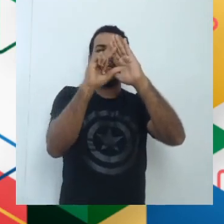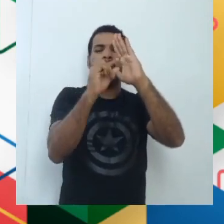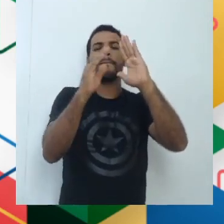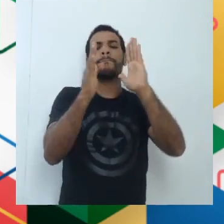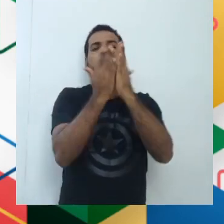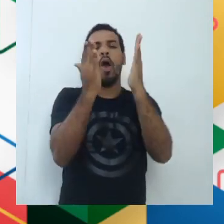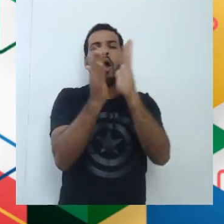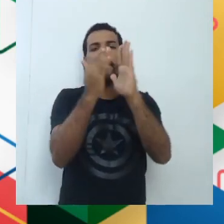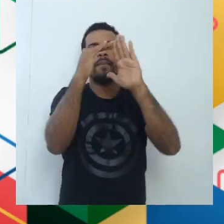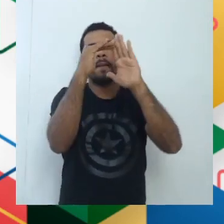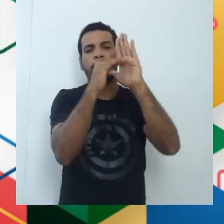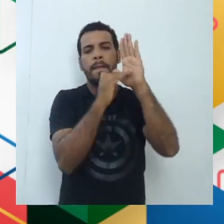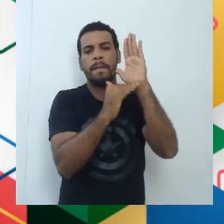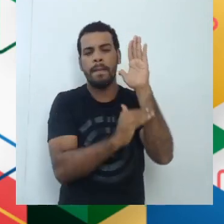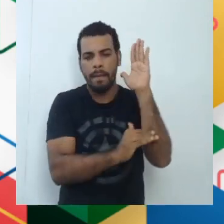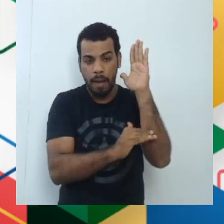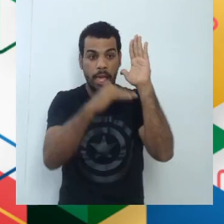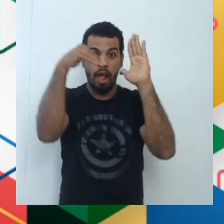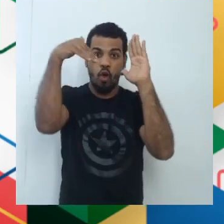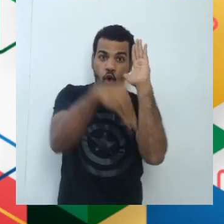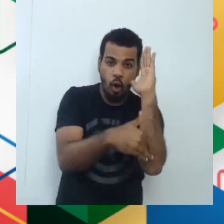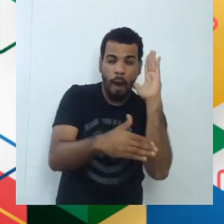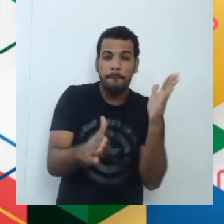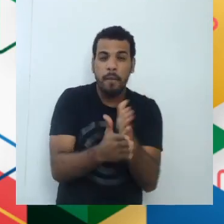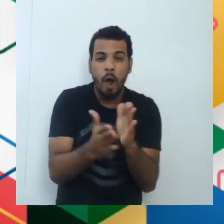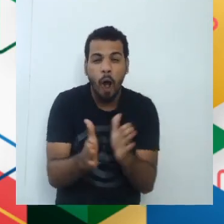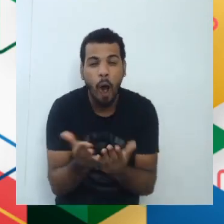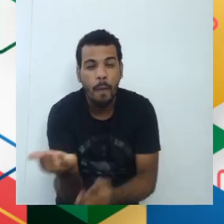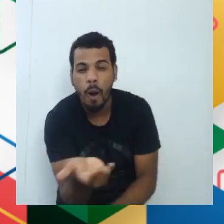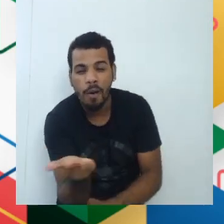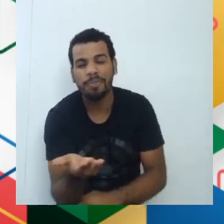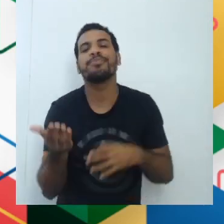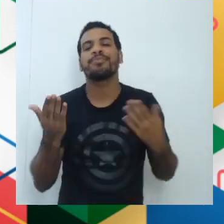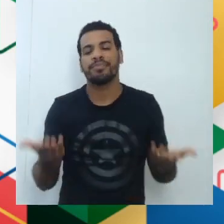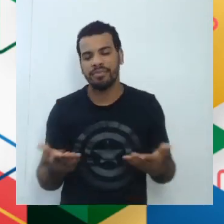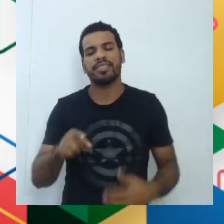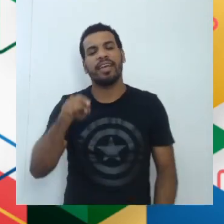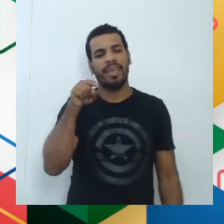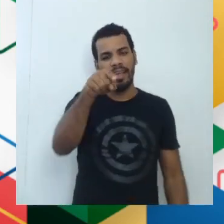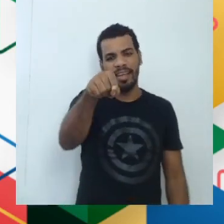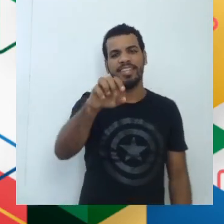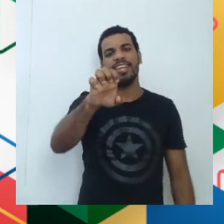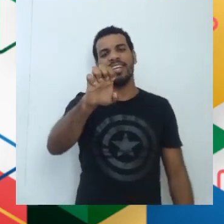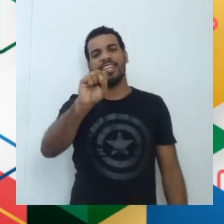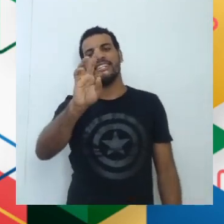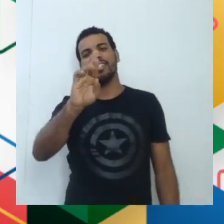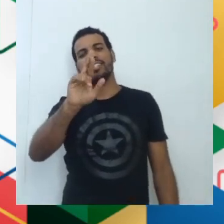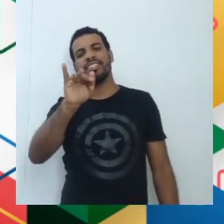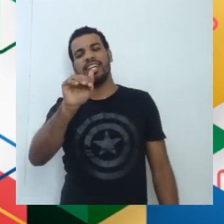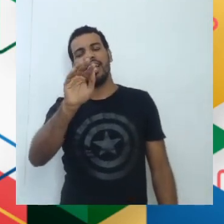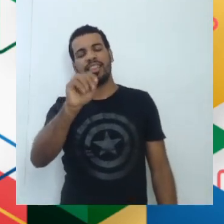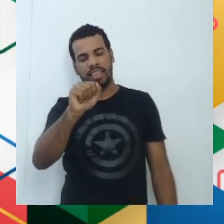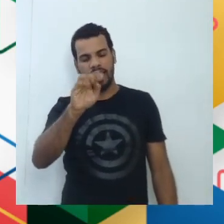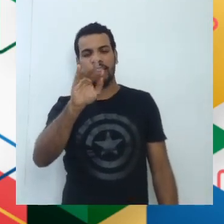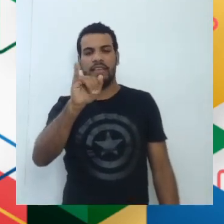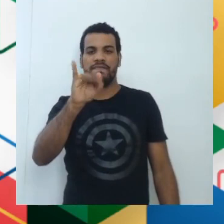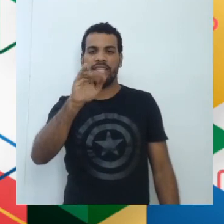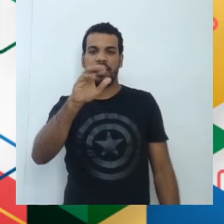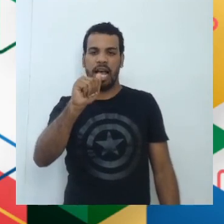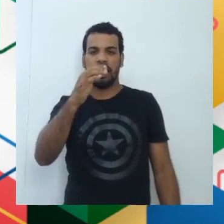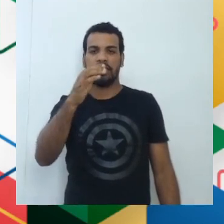pirâmide. Então é a ideia de estratificação social que se refere ao fato da sociedade se dividir em